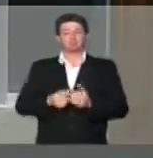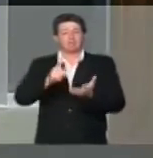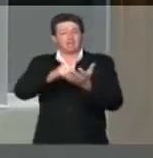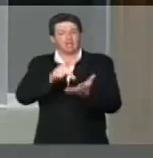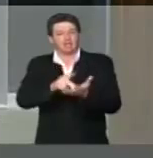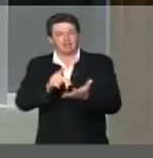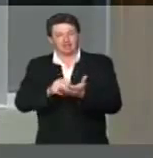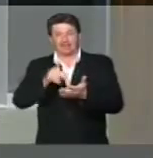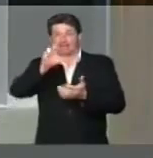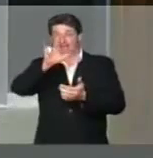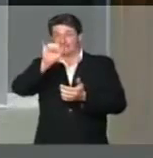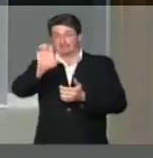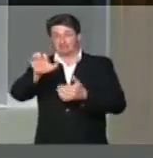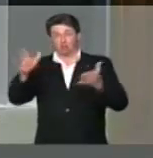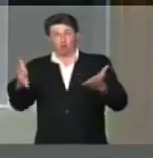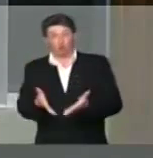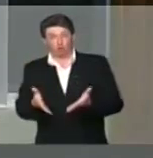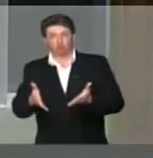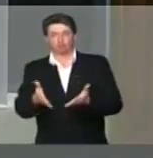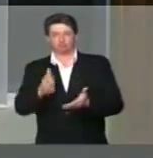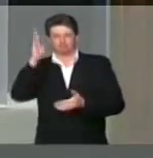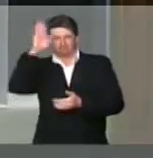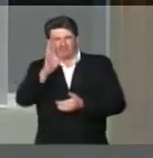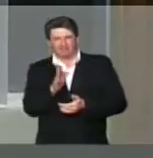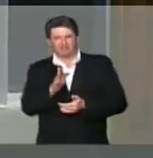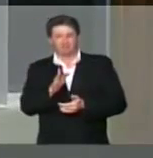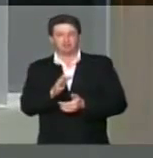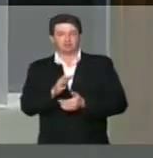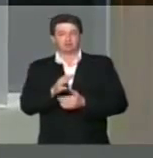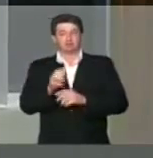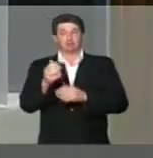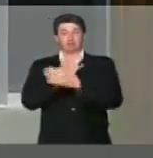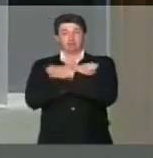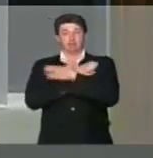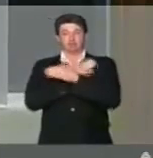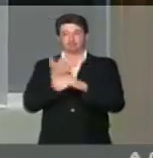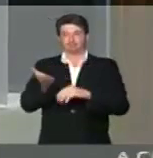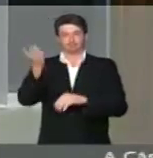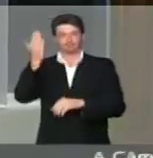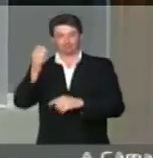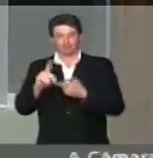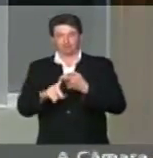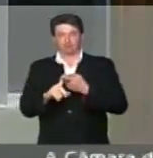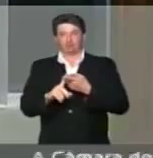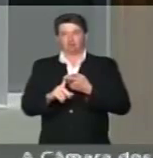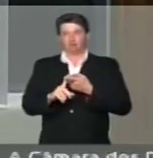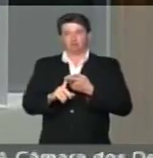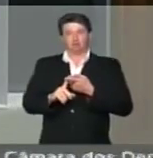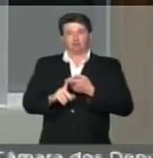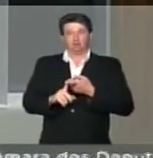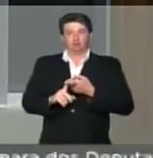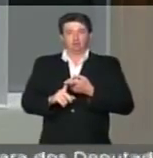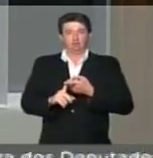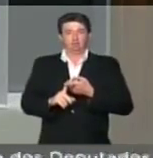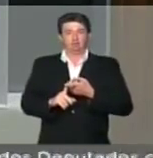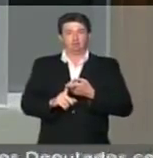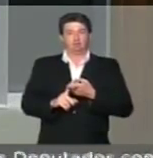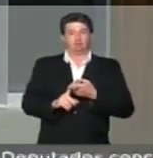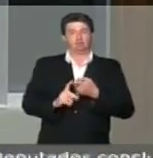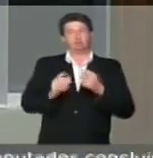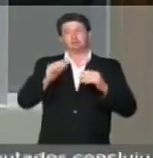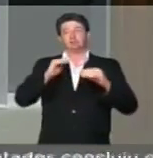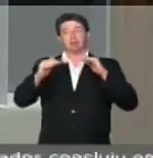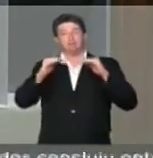Realidade da crise. Hoje, Brasil de hoje, aumentou o desemprego, há uma redução do rendimento médio